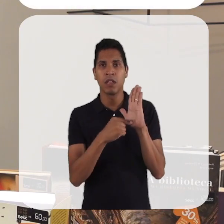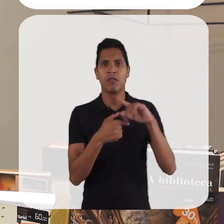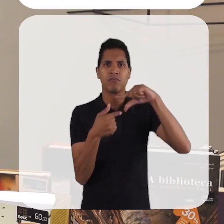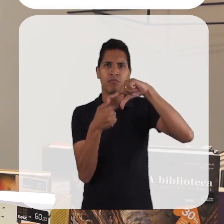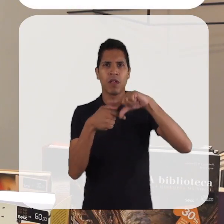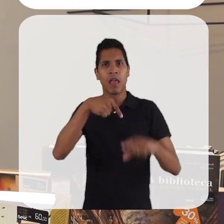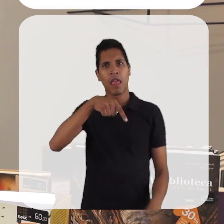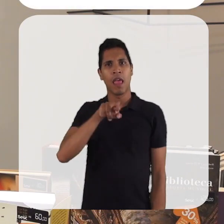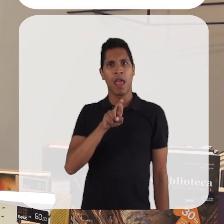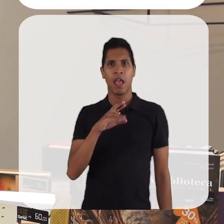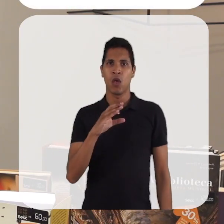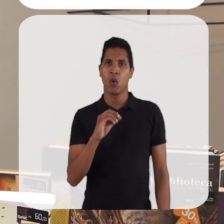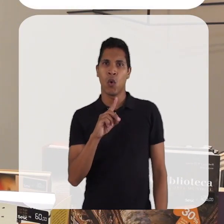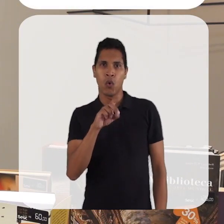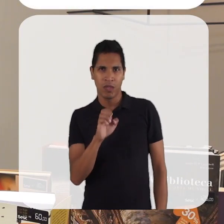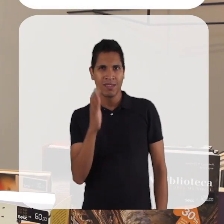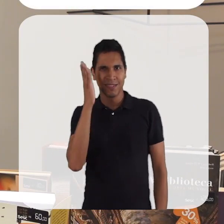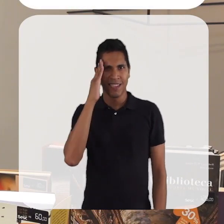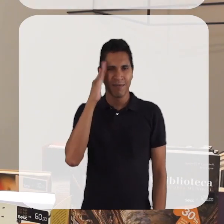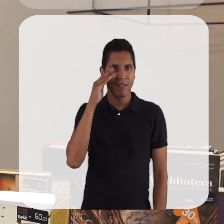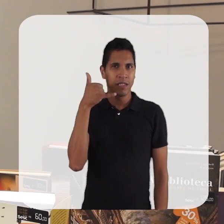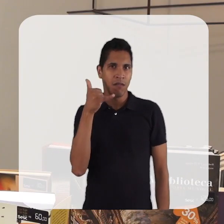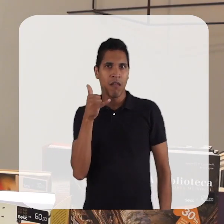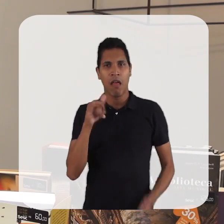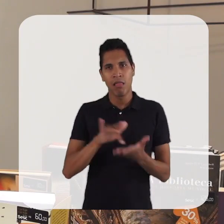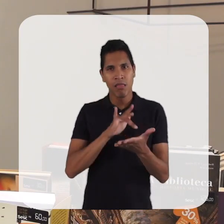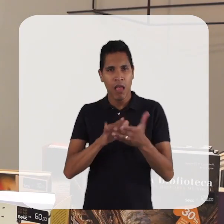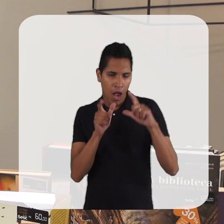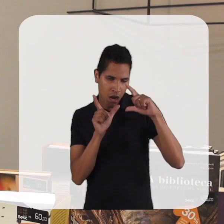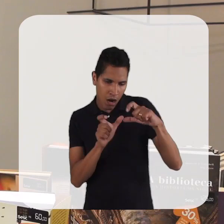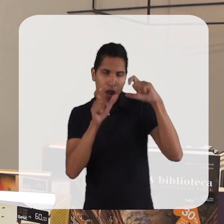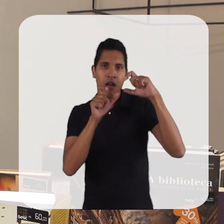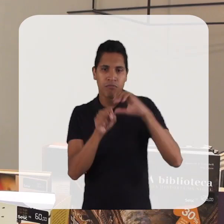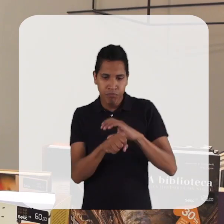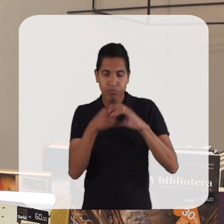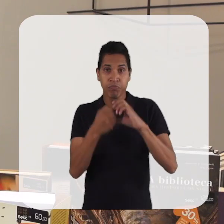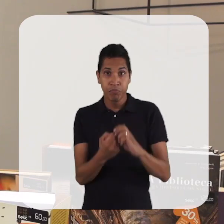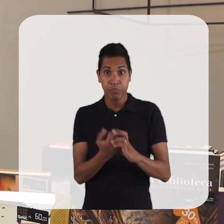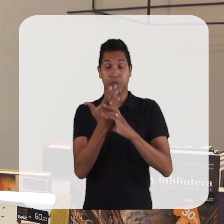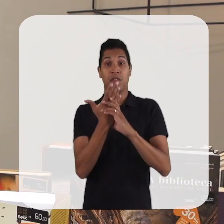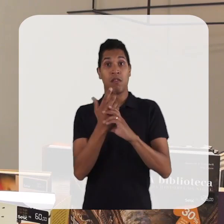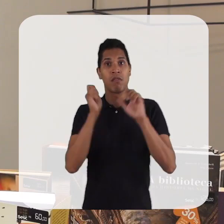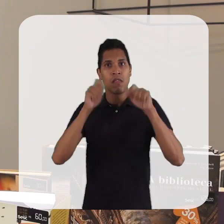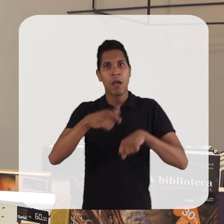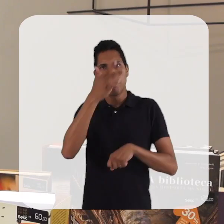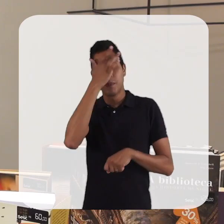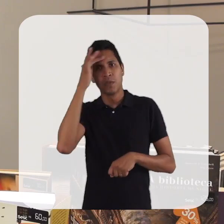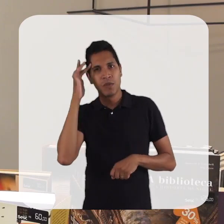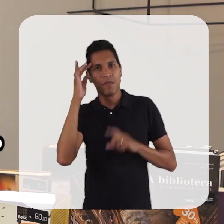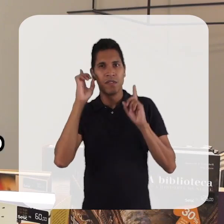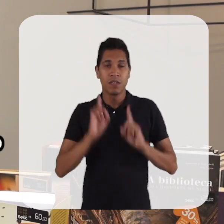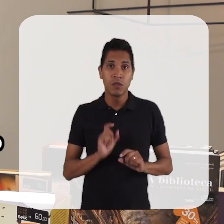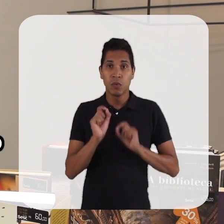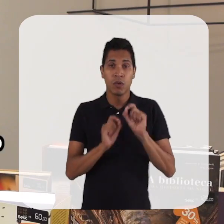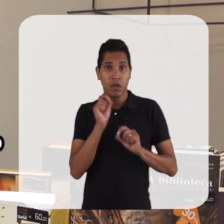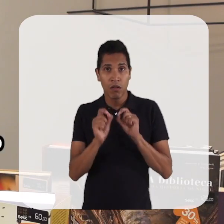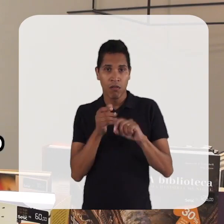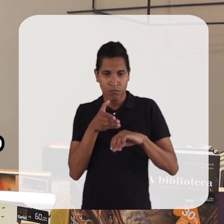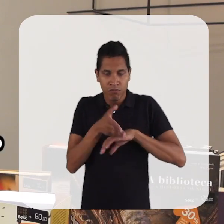códigos quadradinhos que podem ser lidos por smartphones e tablets. Eles vão permitir às pessoas com deficiência ter acesso a um conteúdo com